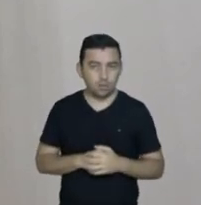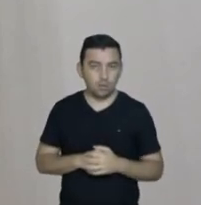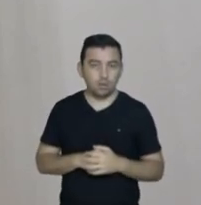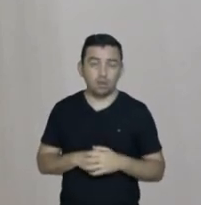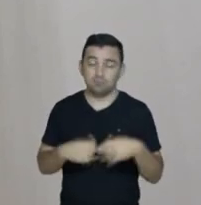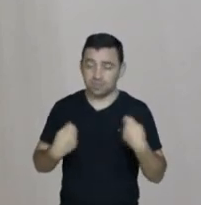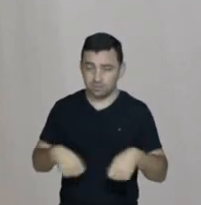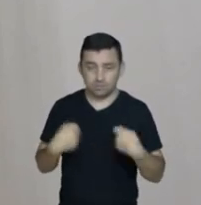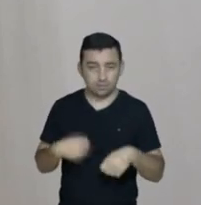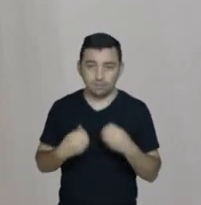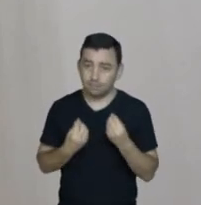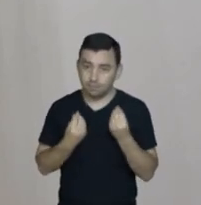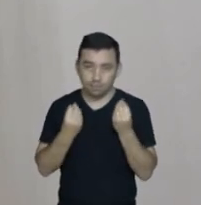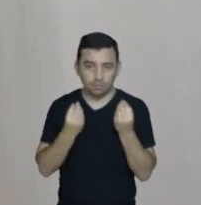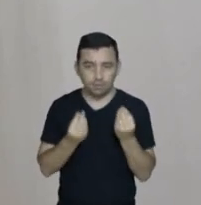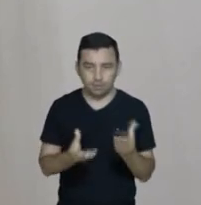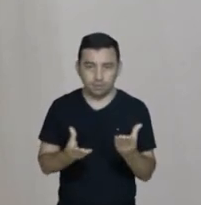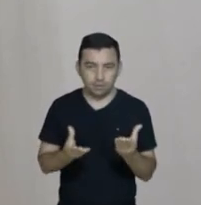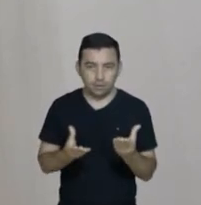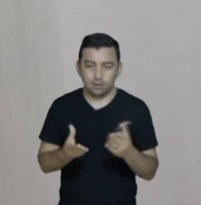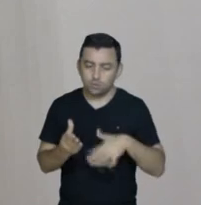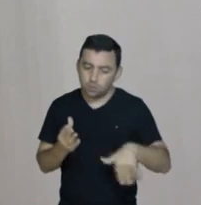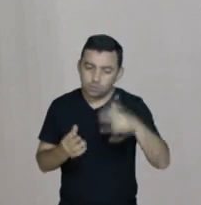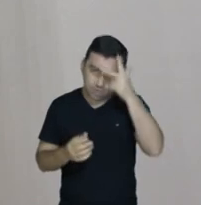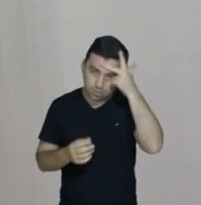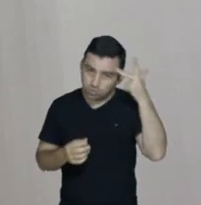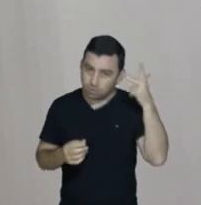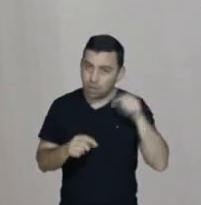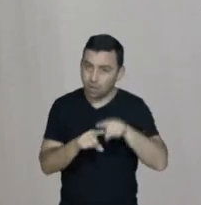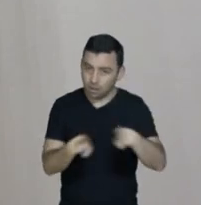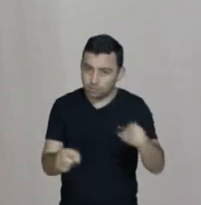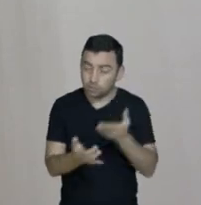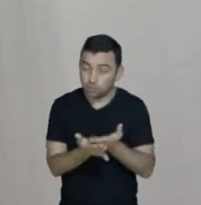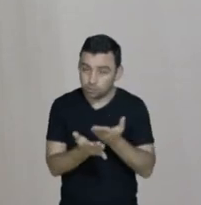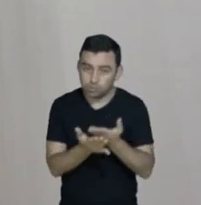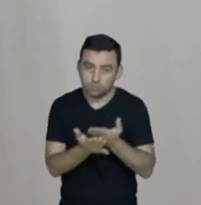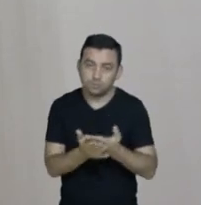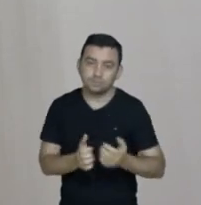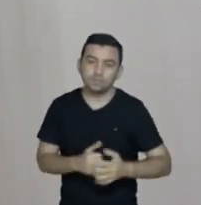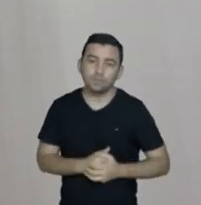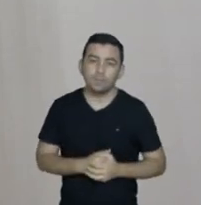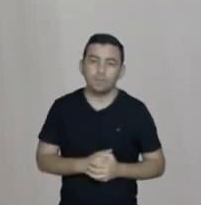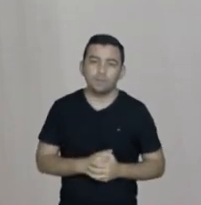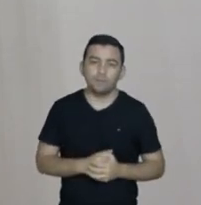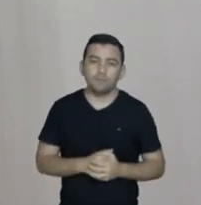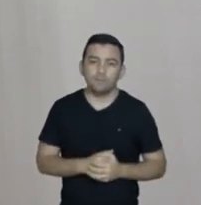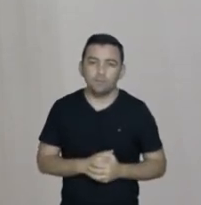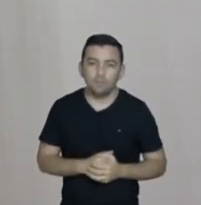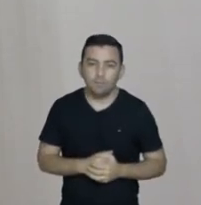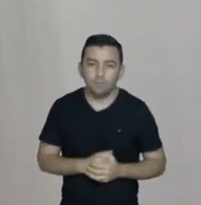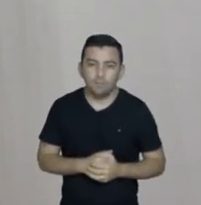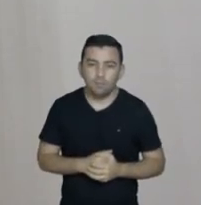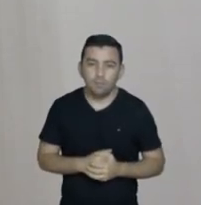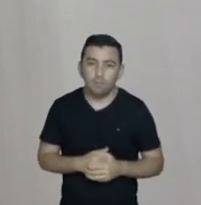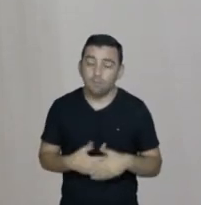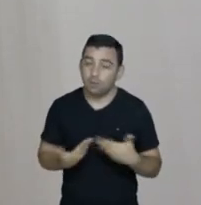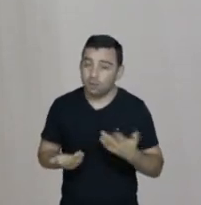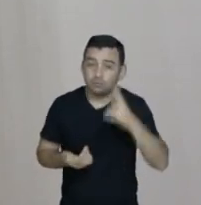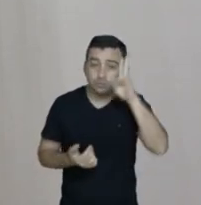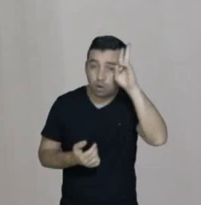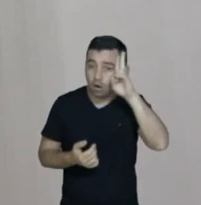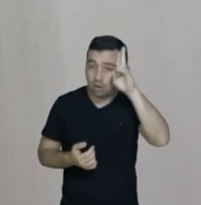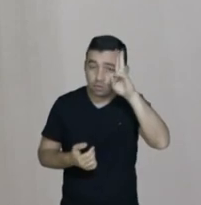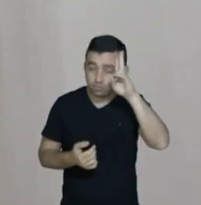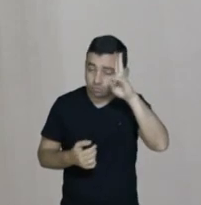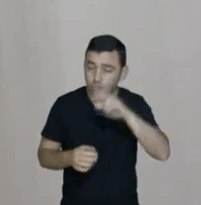oferecer para as pessoas que estudam naquela escola e isso é histórico no setor